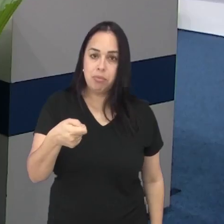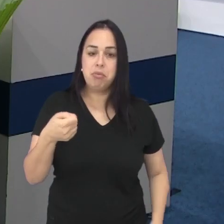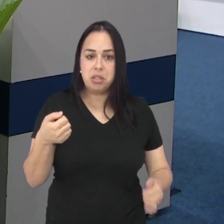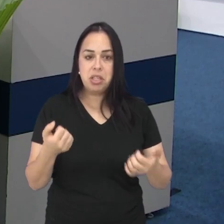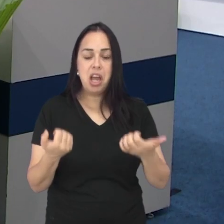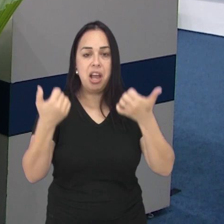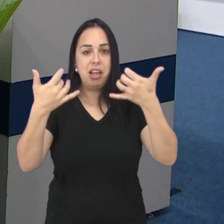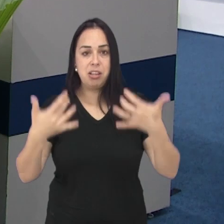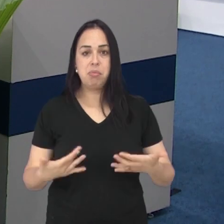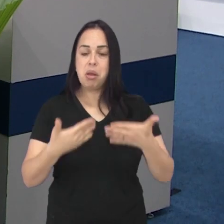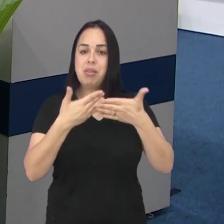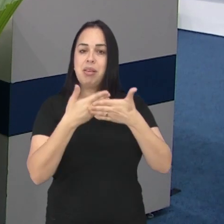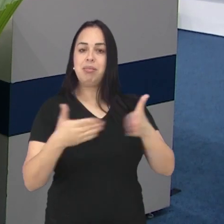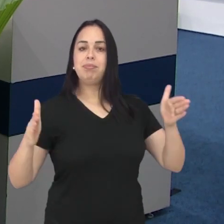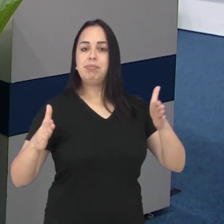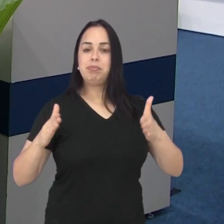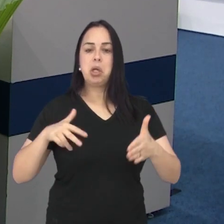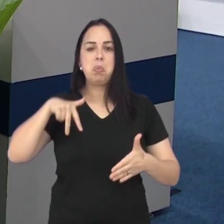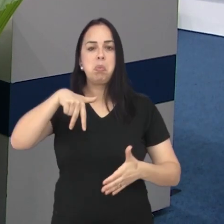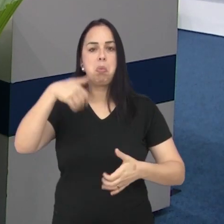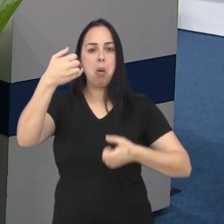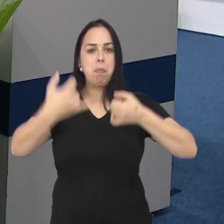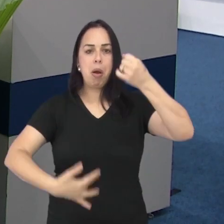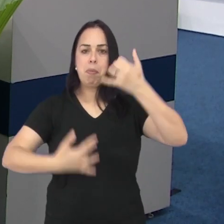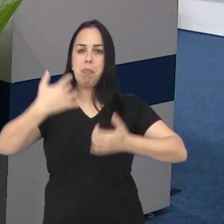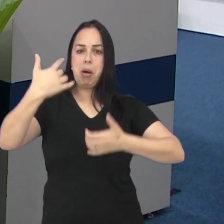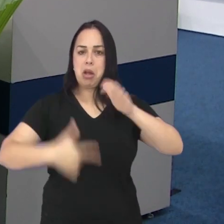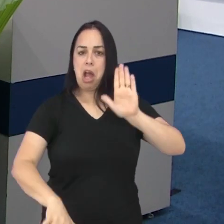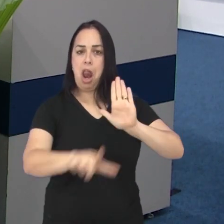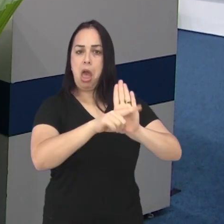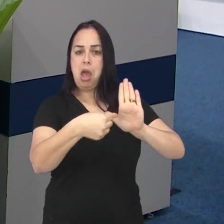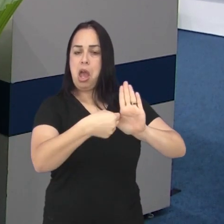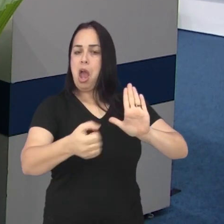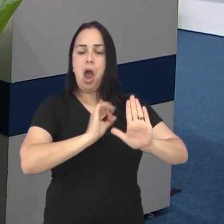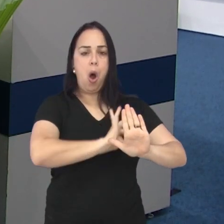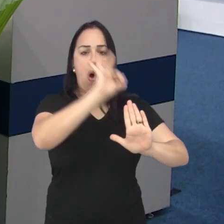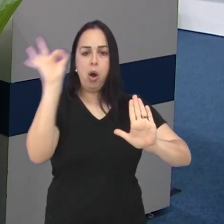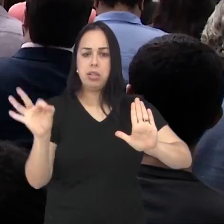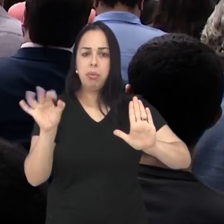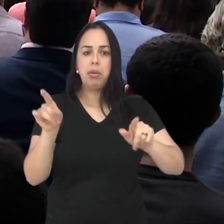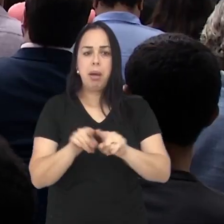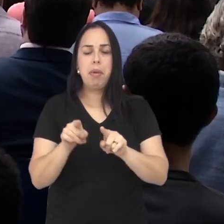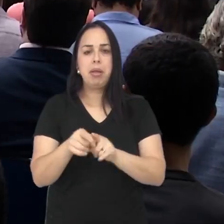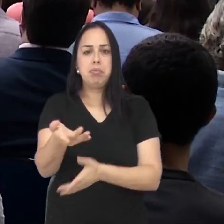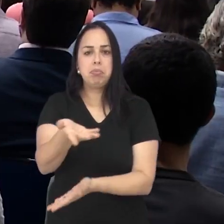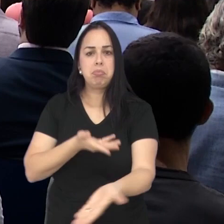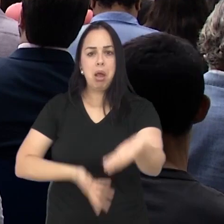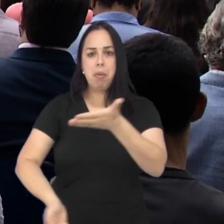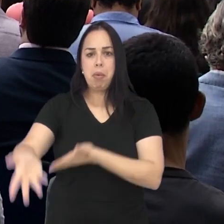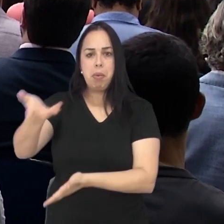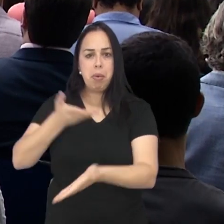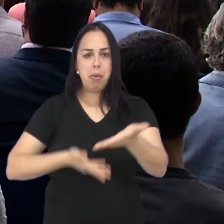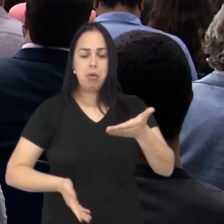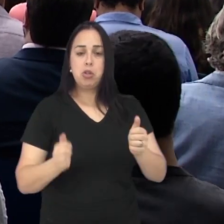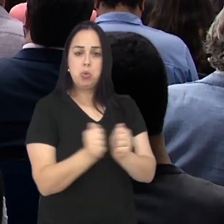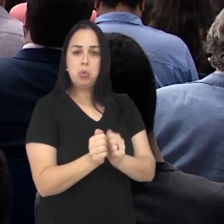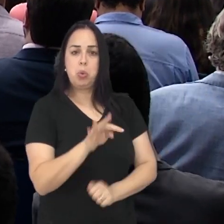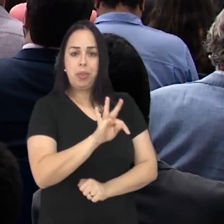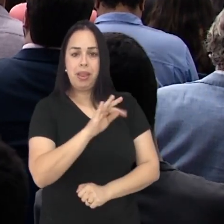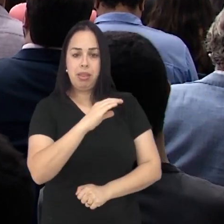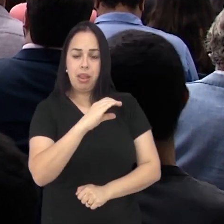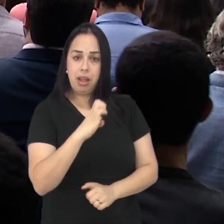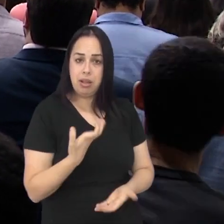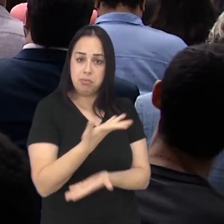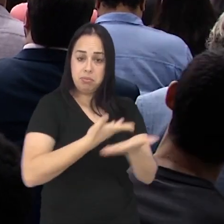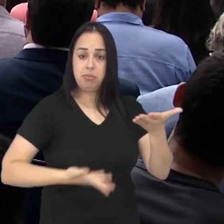Farias. Ele compôs a mesa e abriu o evento, reforçando a eficiência da nova lei e agradecendo a interação próxima do